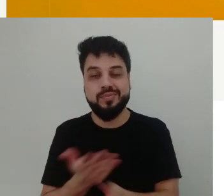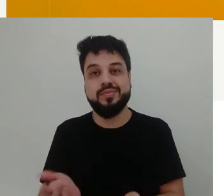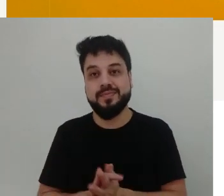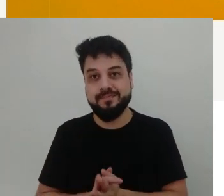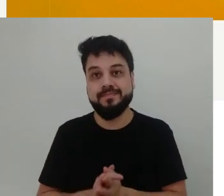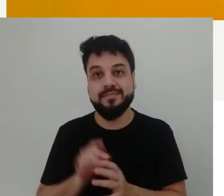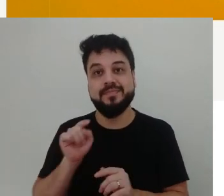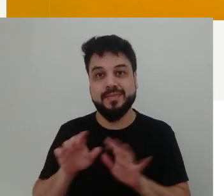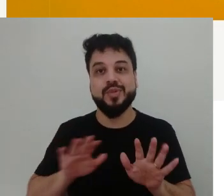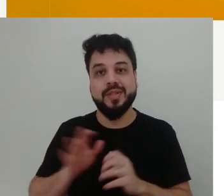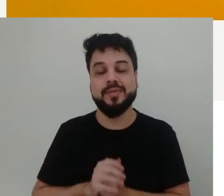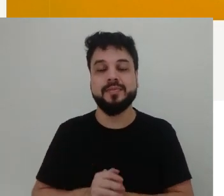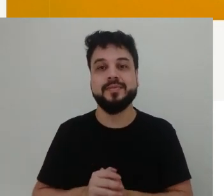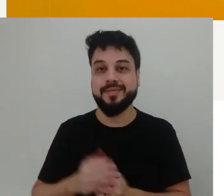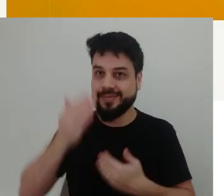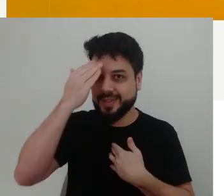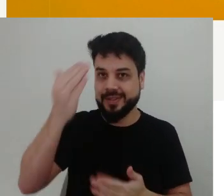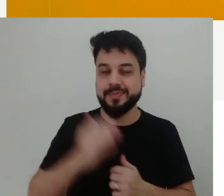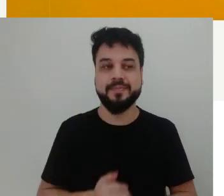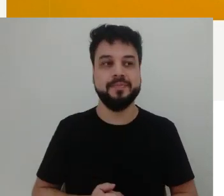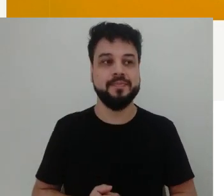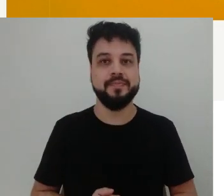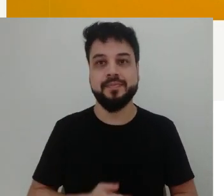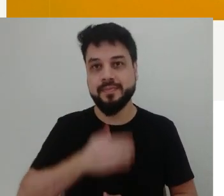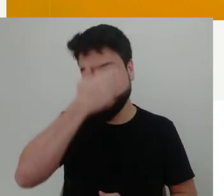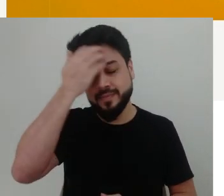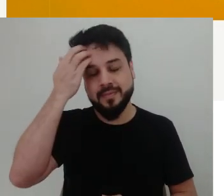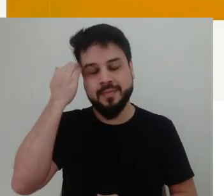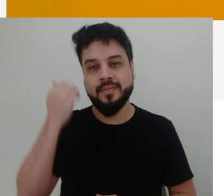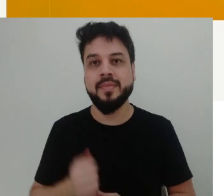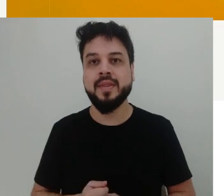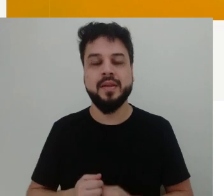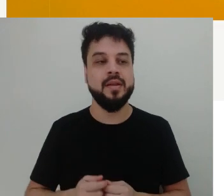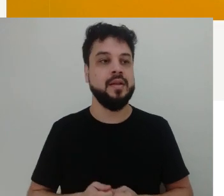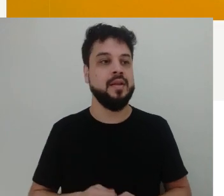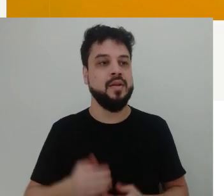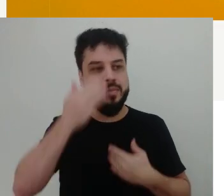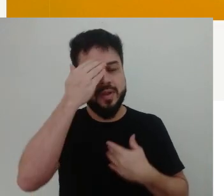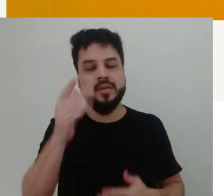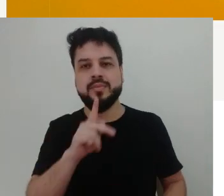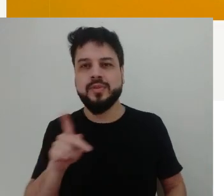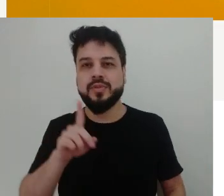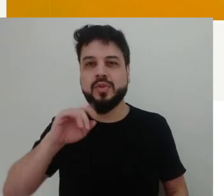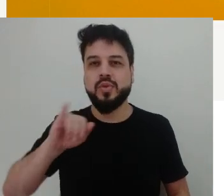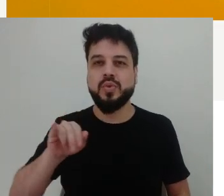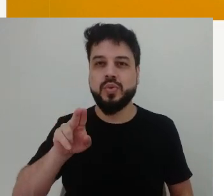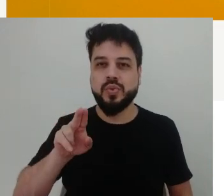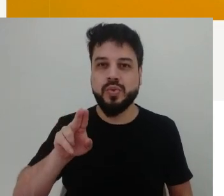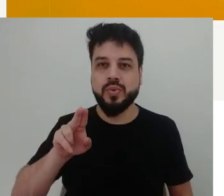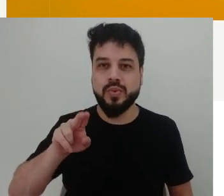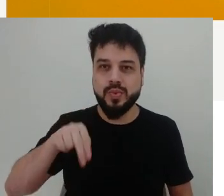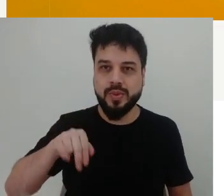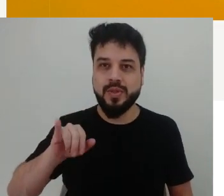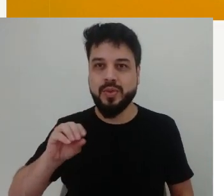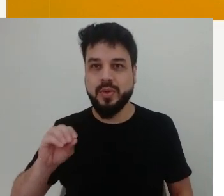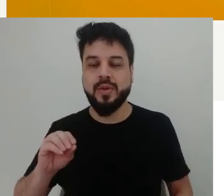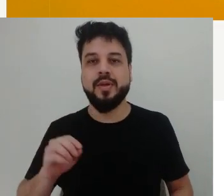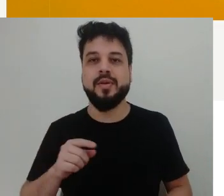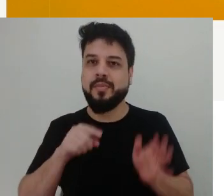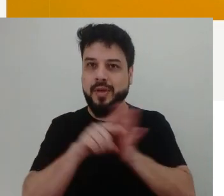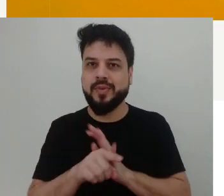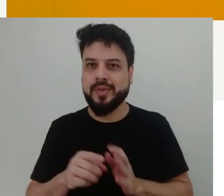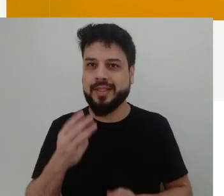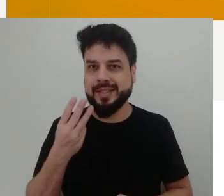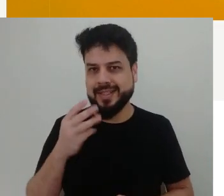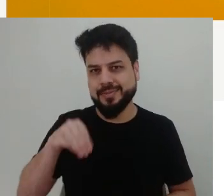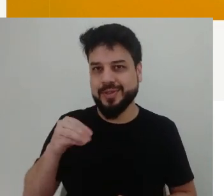Letras, e depois tinha um mundo inteiro da faculdade para escolher, ou seja, não tinha o que nós chamamos aqui PPC, uma